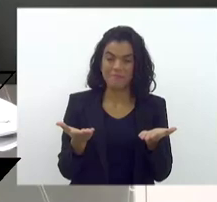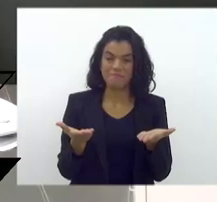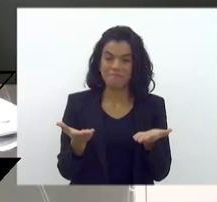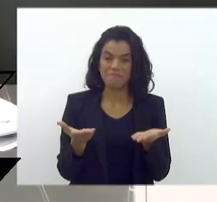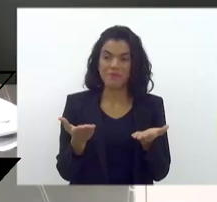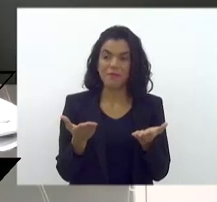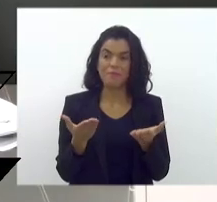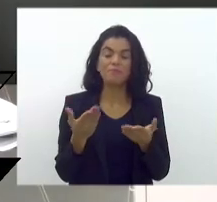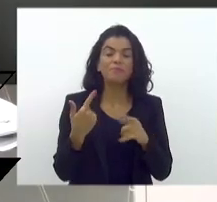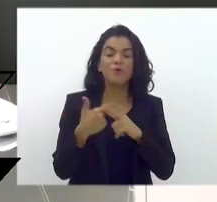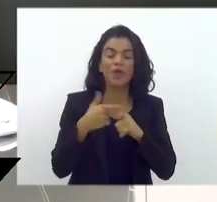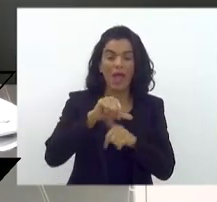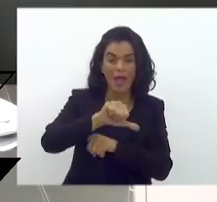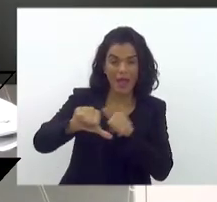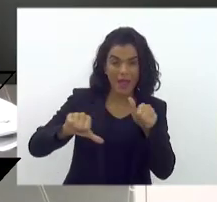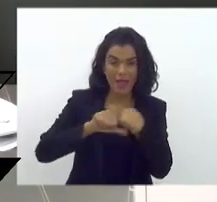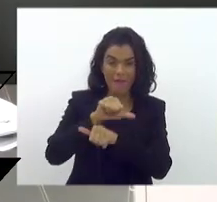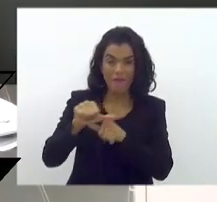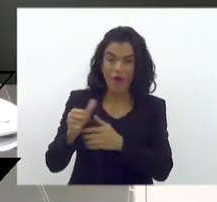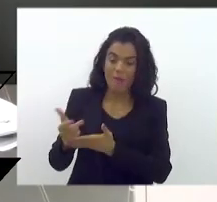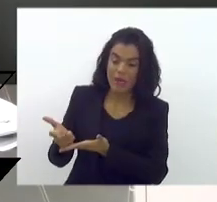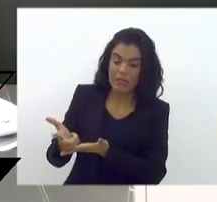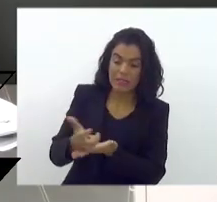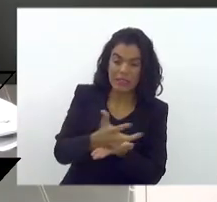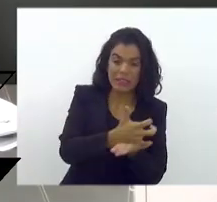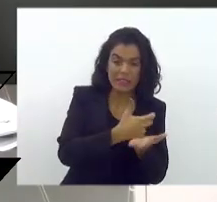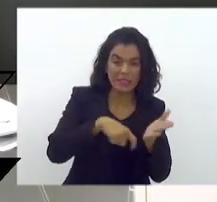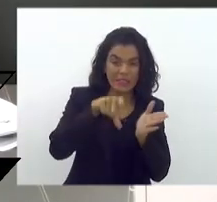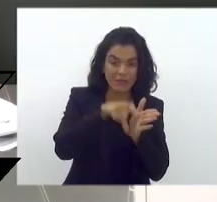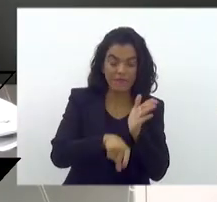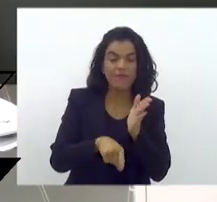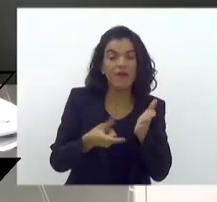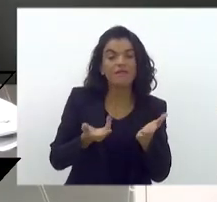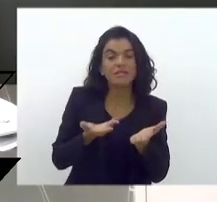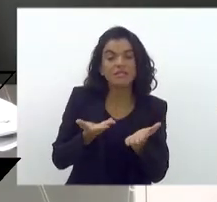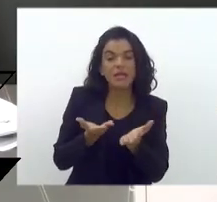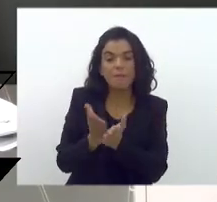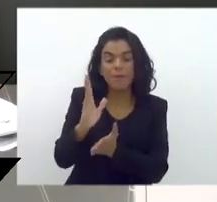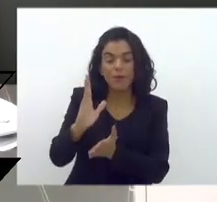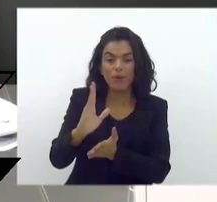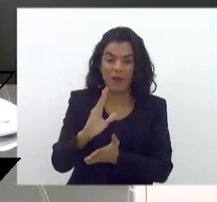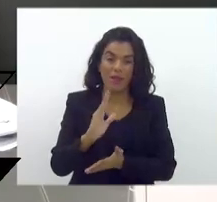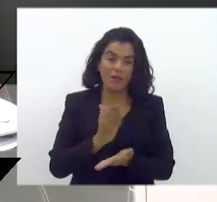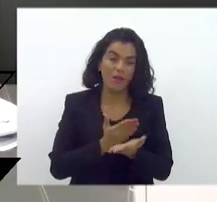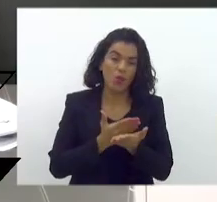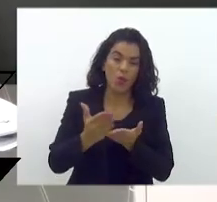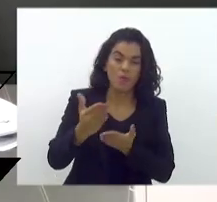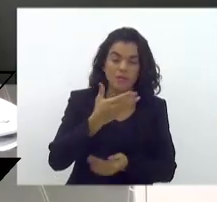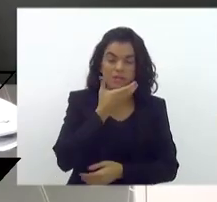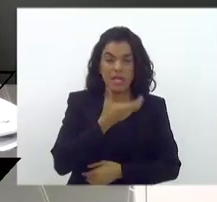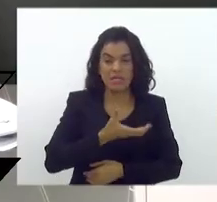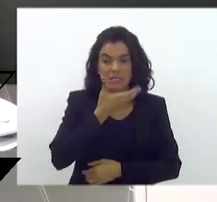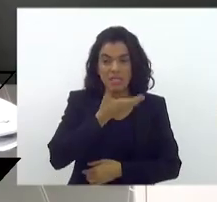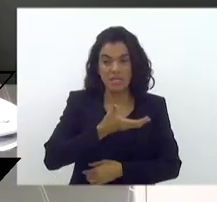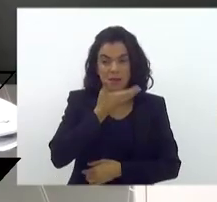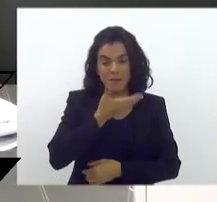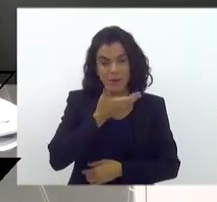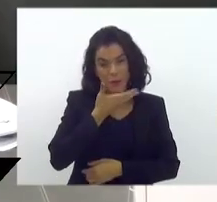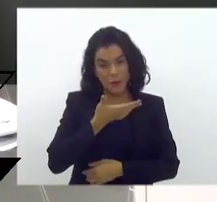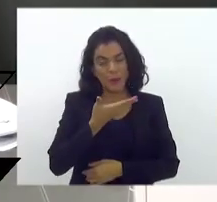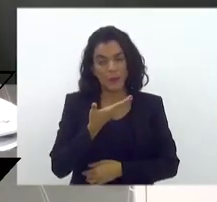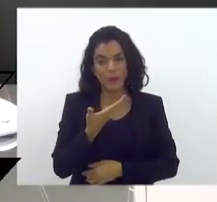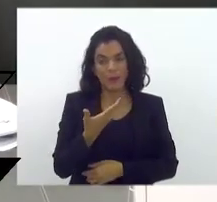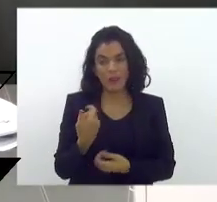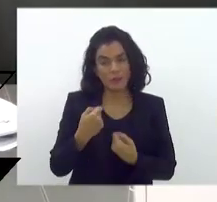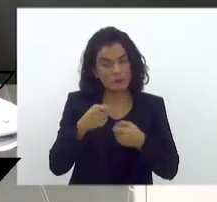tributária possivelmente... A emenda constitucional vai promulgada no início de dezembro. Então, vai ser assim uma corrida com o tempo.